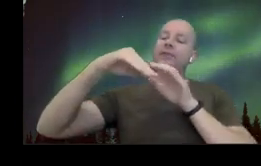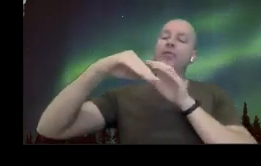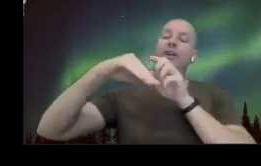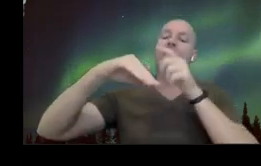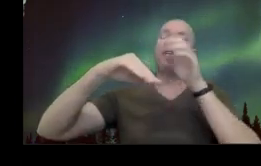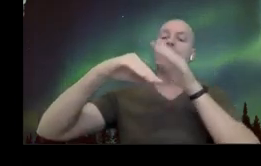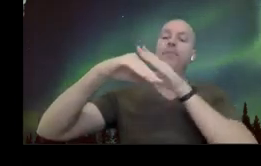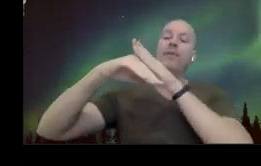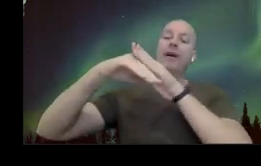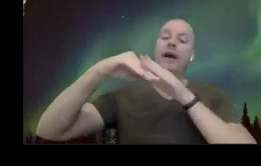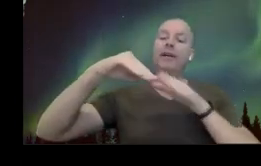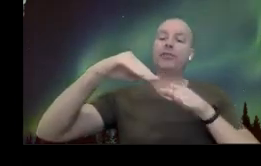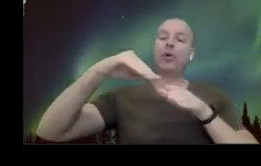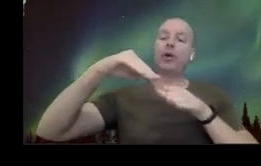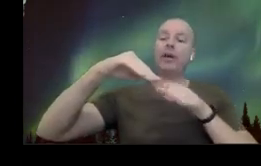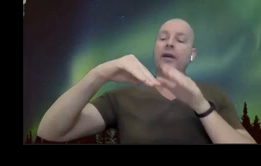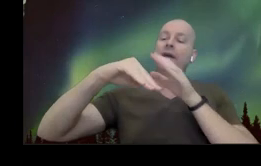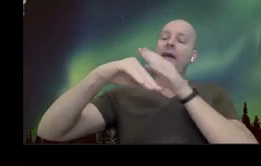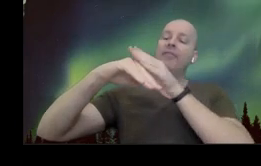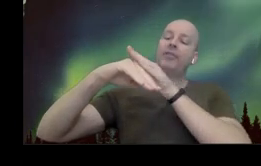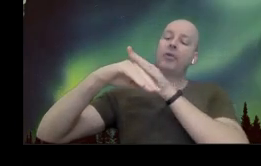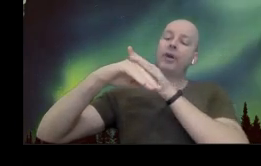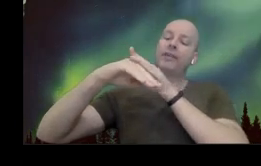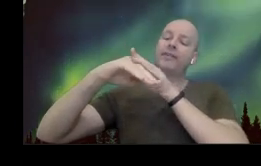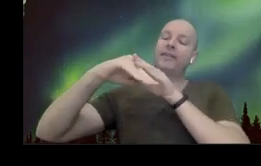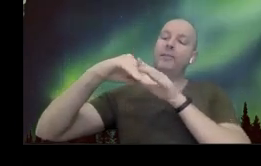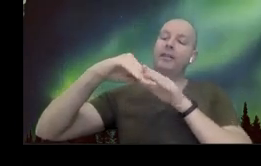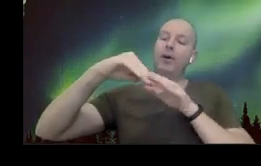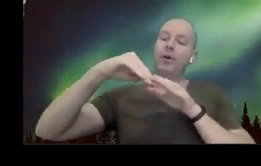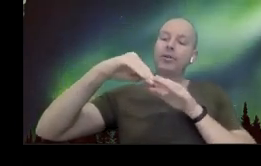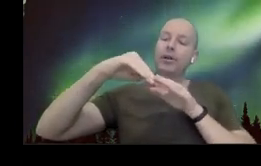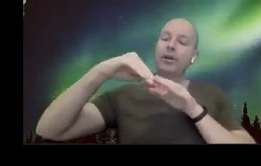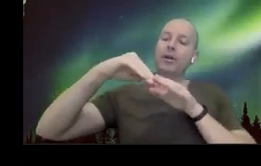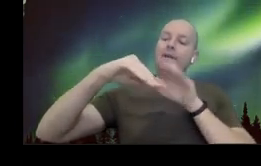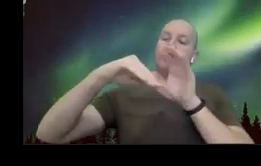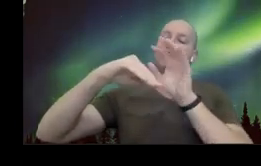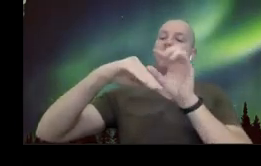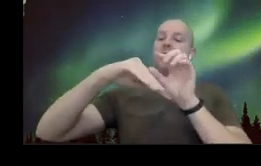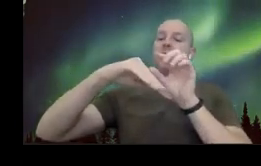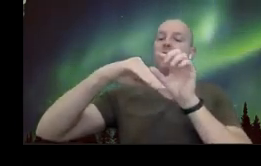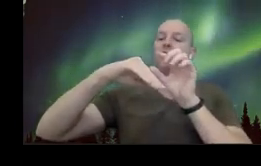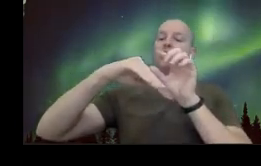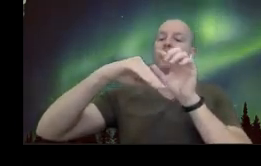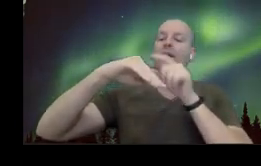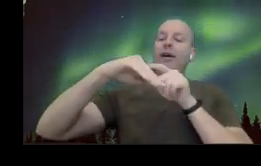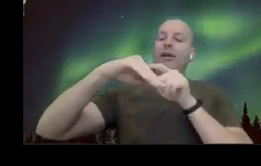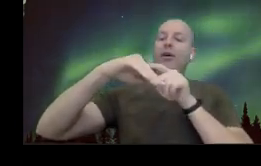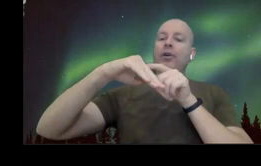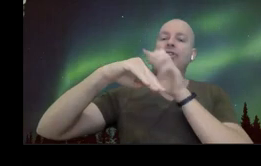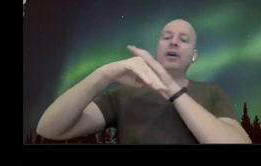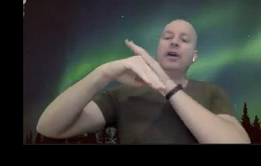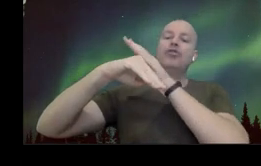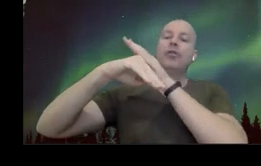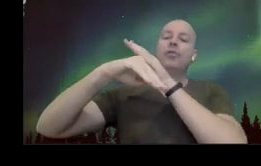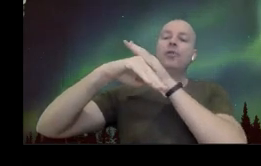aí, ela, onde é que ela vai escorrer? Ela vai escorrer em cima da rocha. Então você tem uma camadinha de terra e